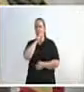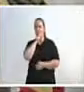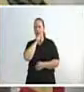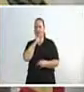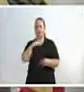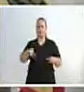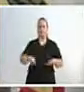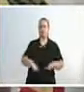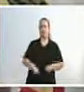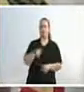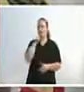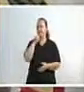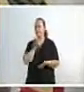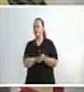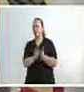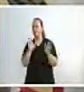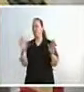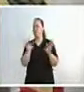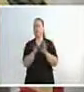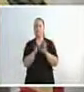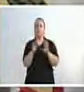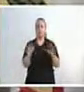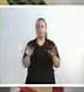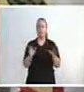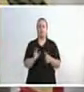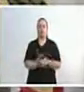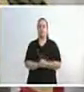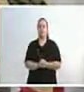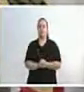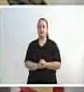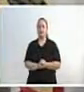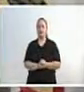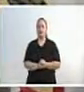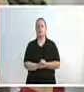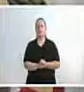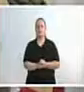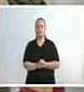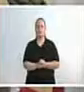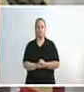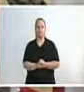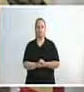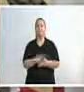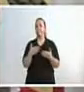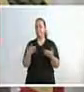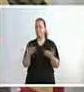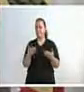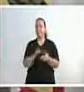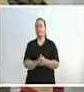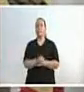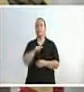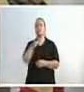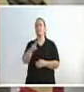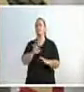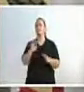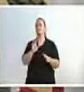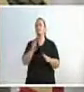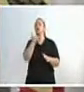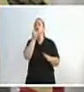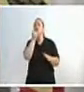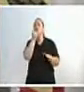a esposa no local de trabalho desses policiais militares, pouco importa. Faz mal. Se não for, depois a gente bota uma notinha de rodapé e está